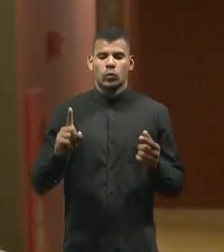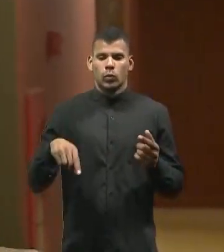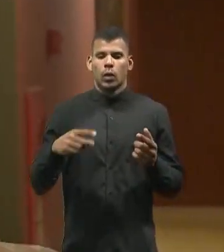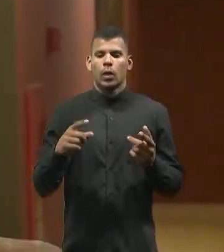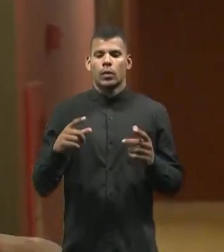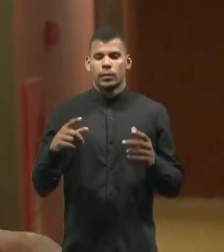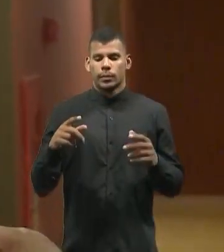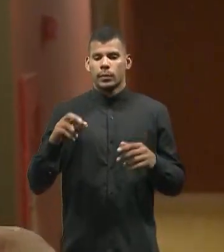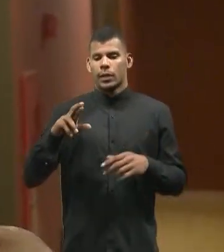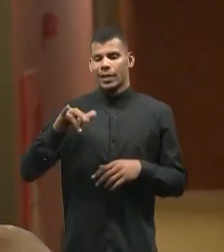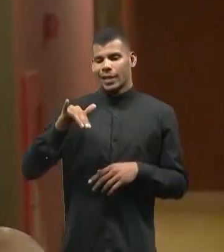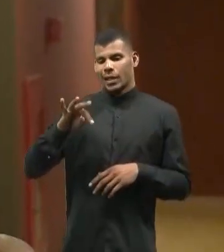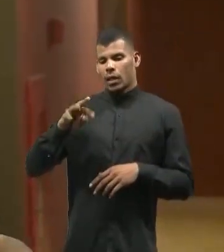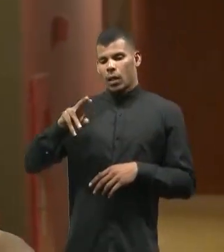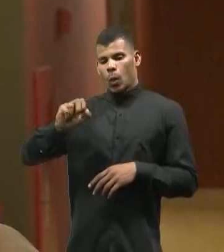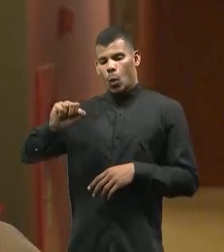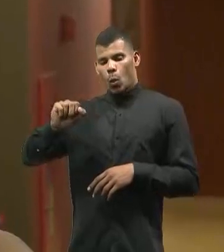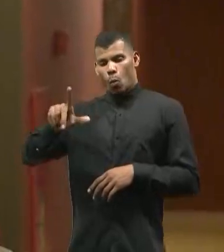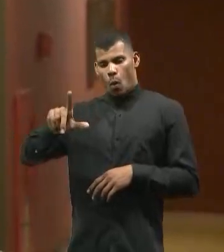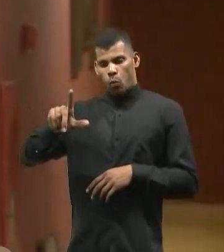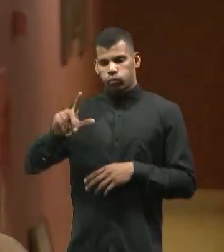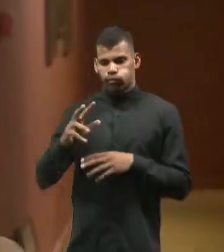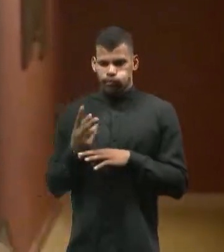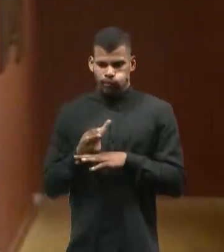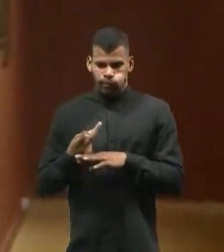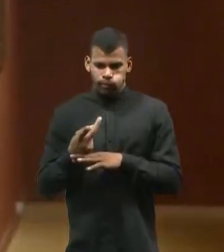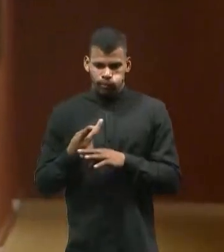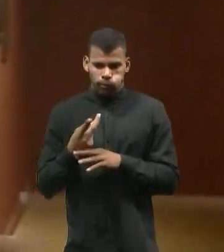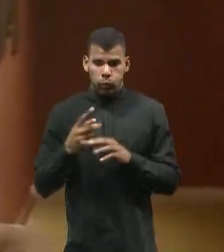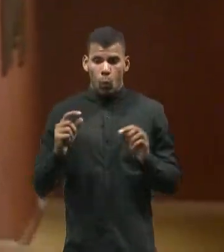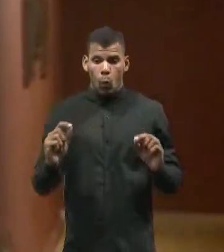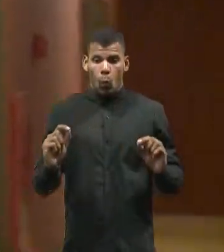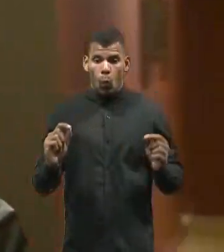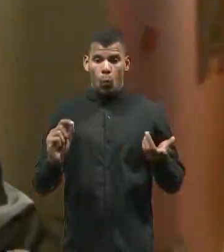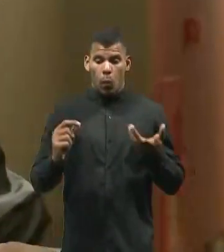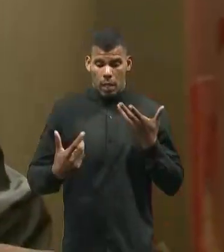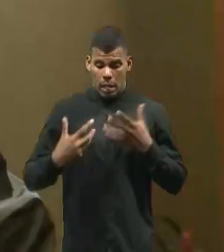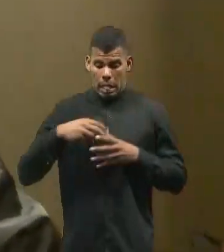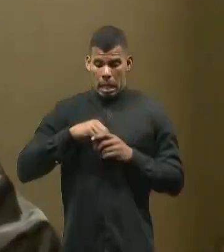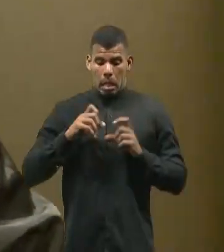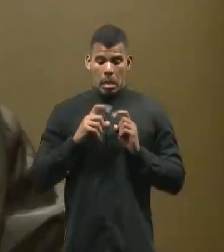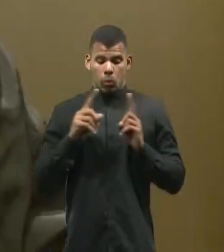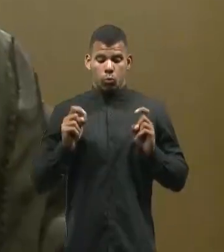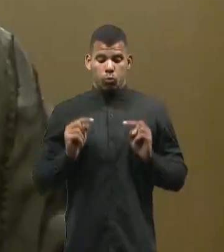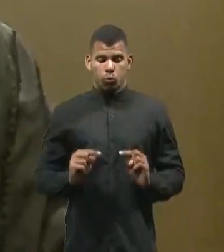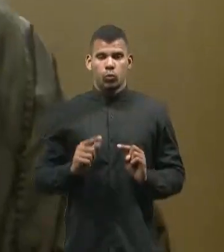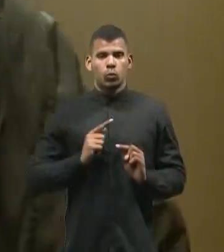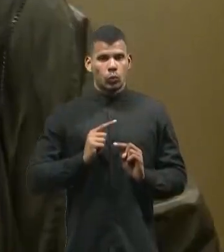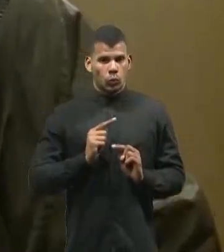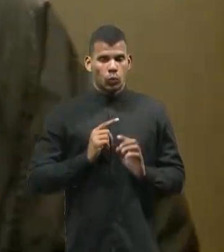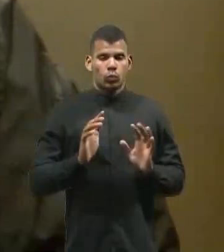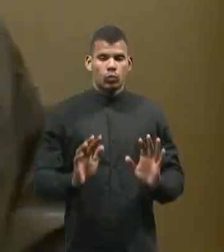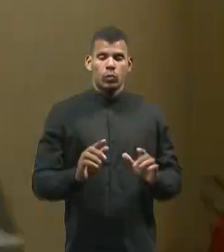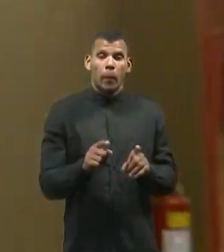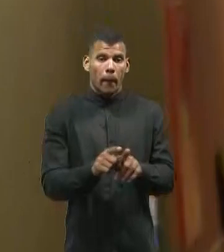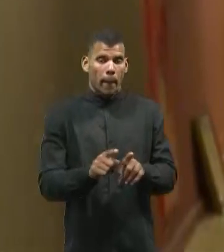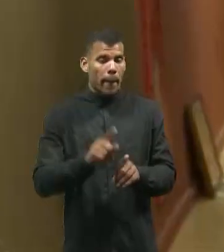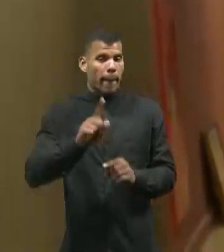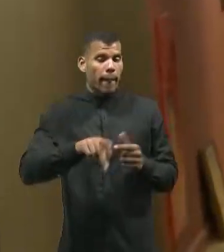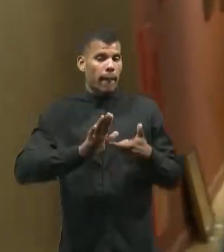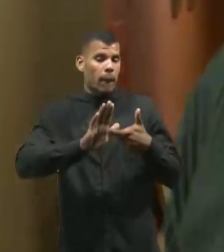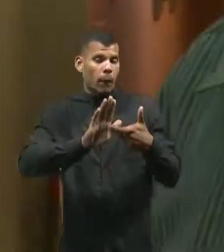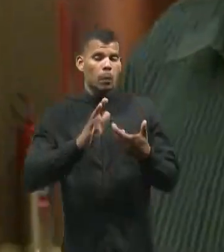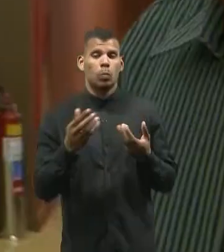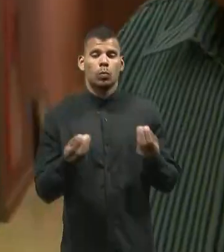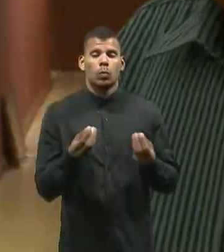ela trata dessa busca de uma saída para o oco existencial nosso, e ela é uma exposição que